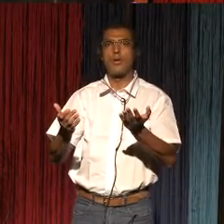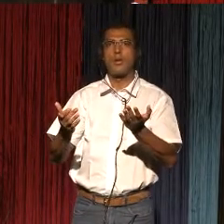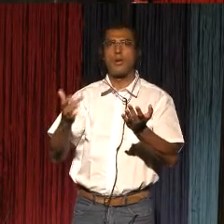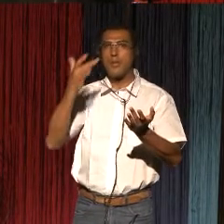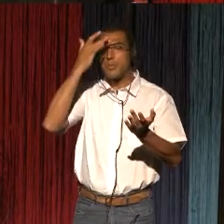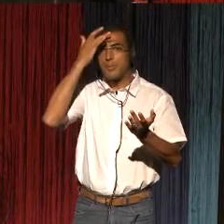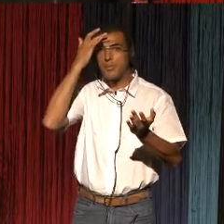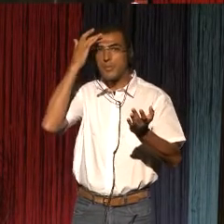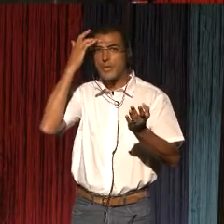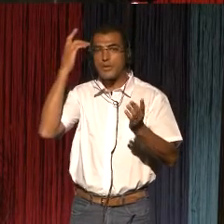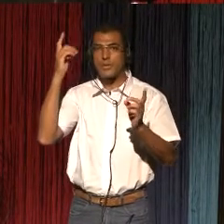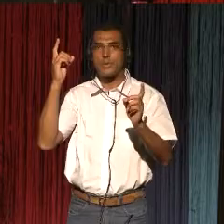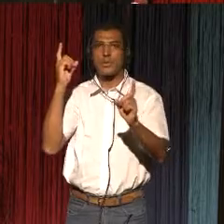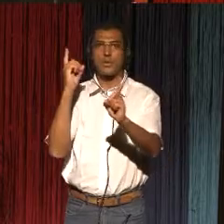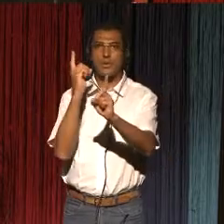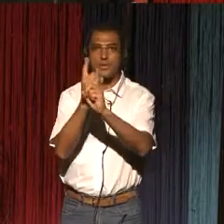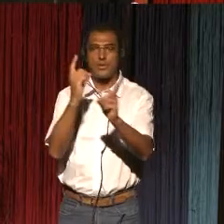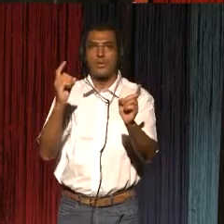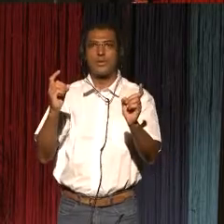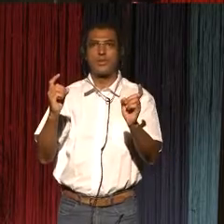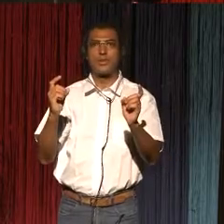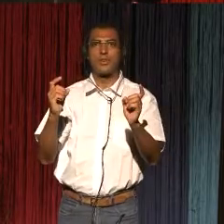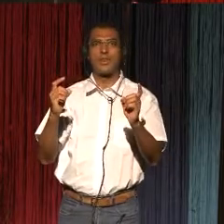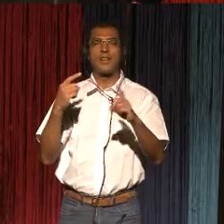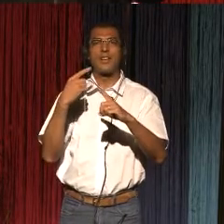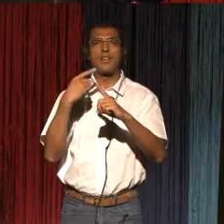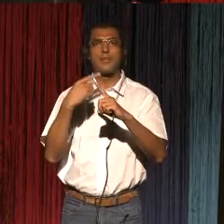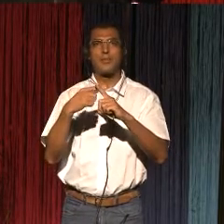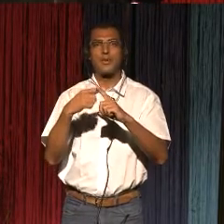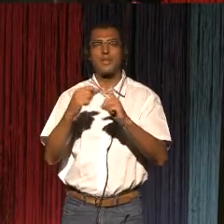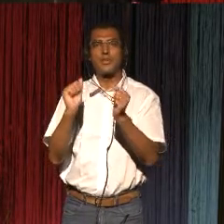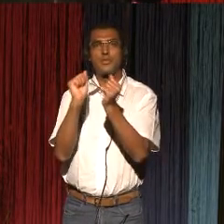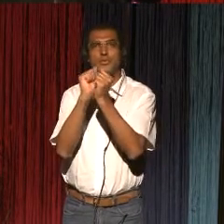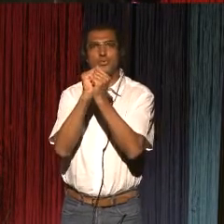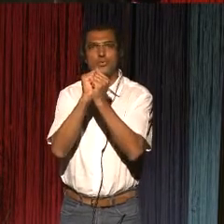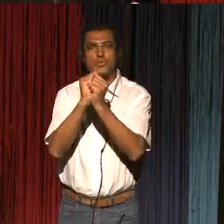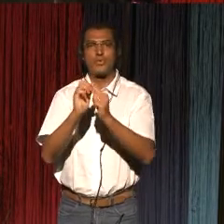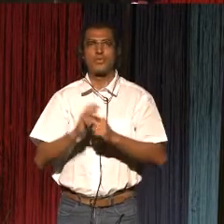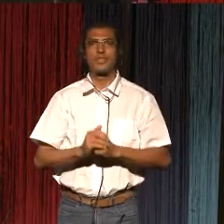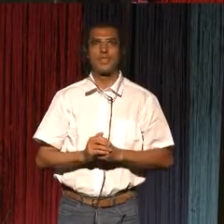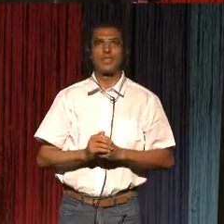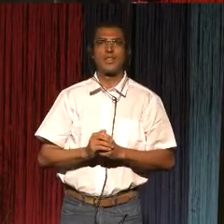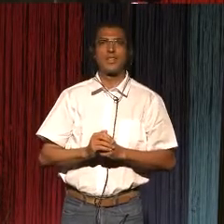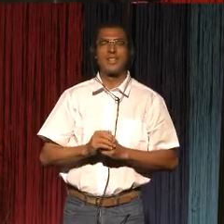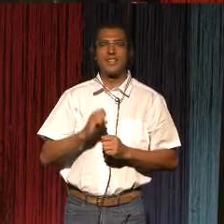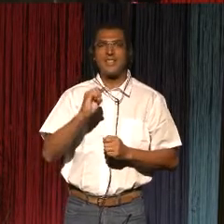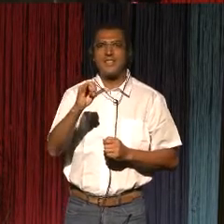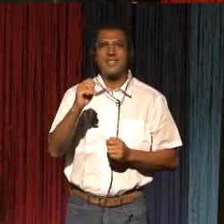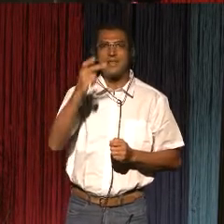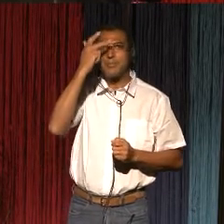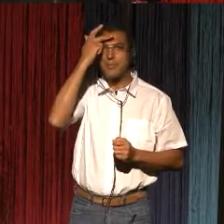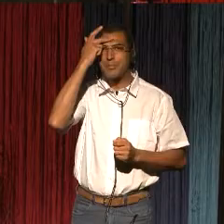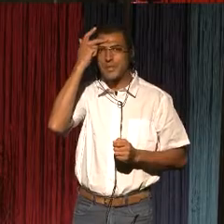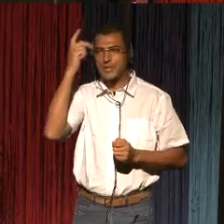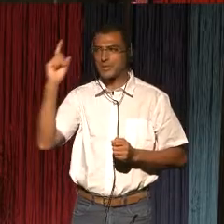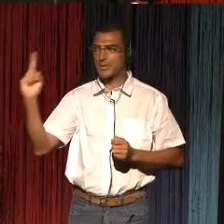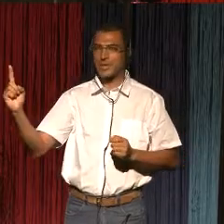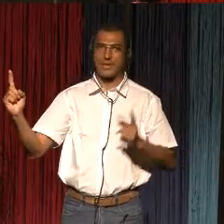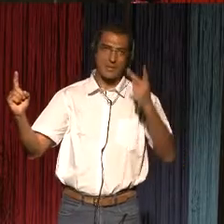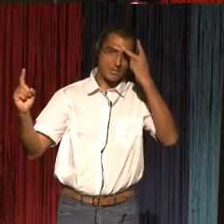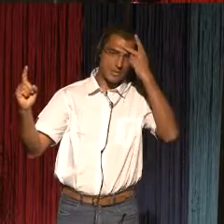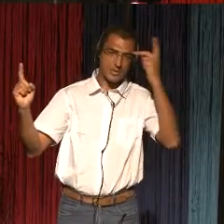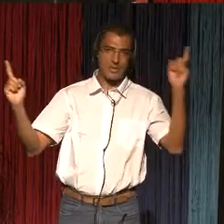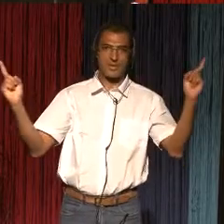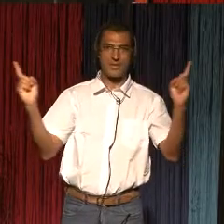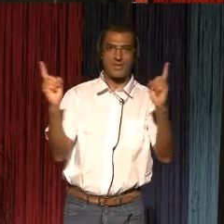computadorizado. Será que é porque nós temos maior interação humana quando o treinamento não é computadorizado? Então, um